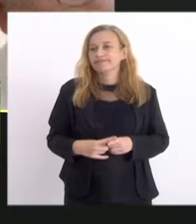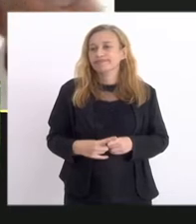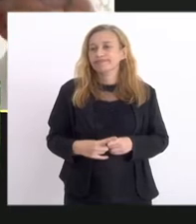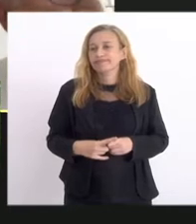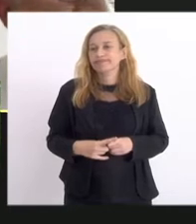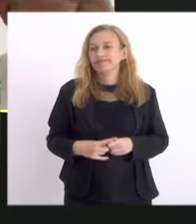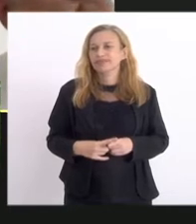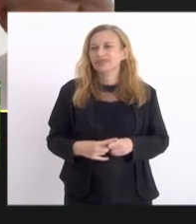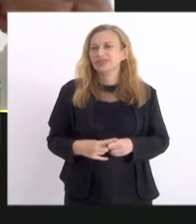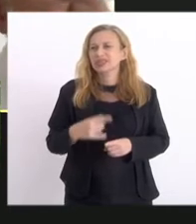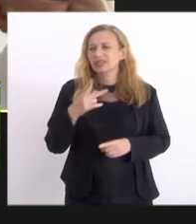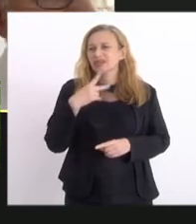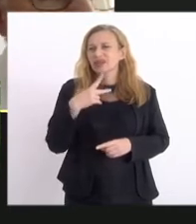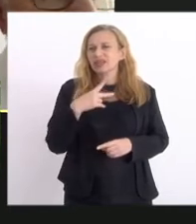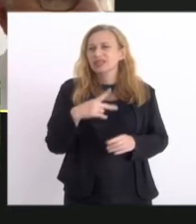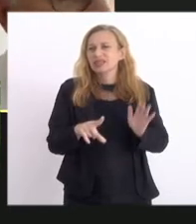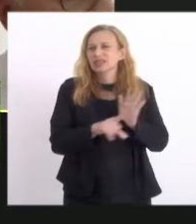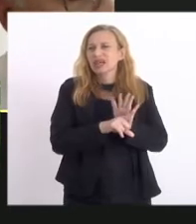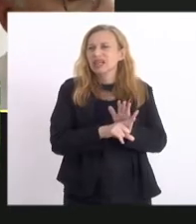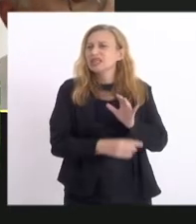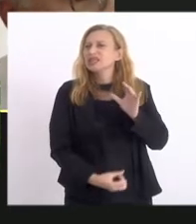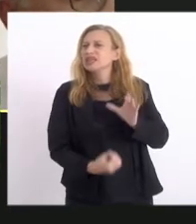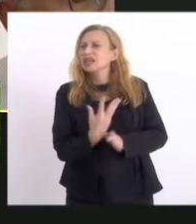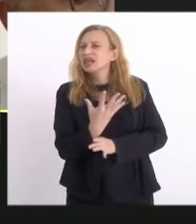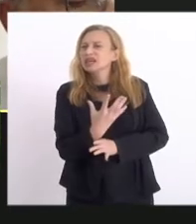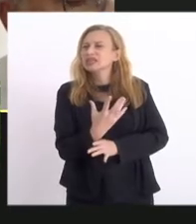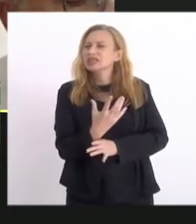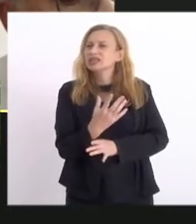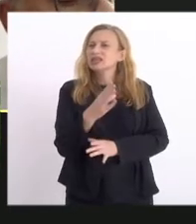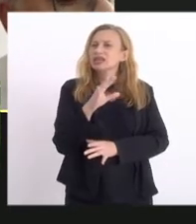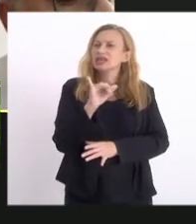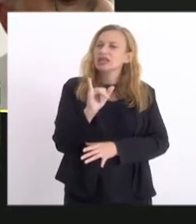ele está mexendo na lei de criação de Iguaba.